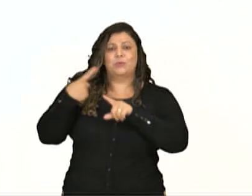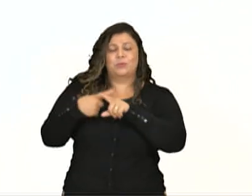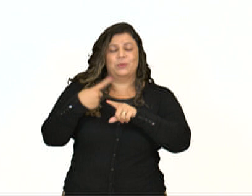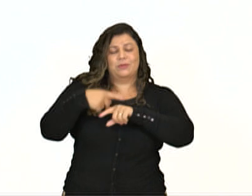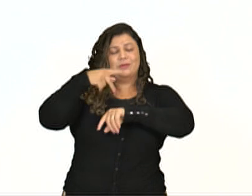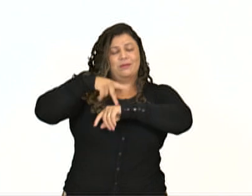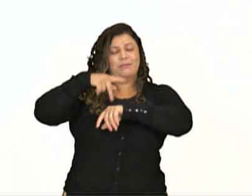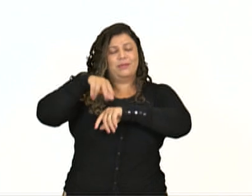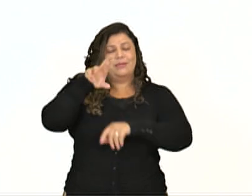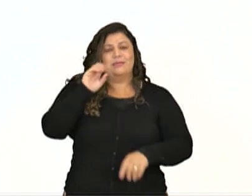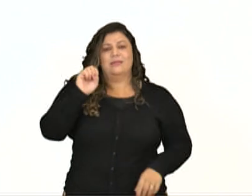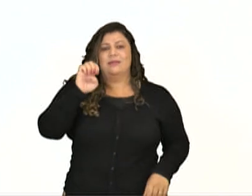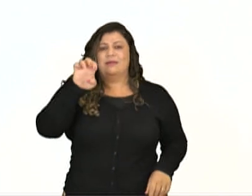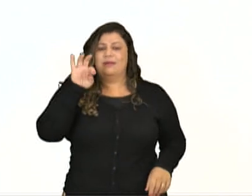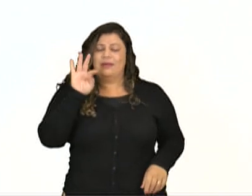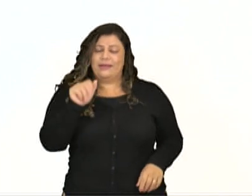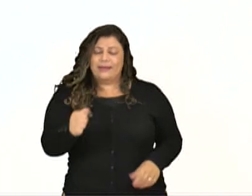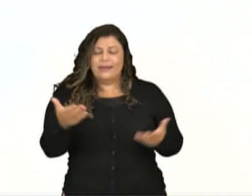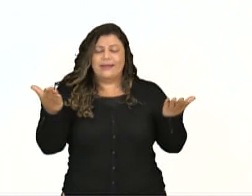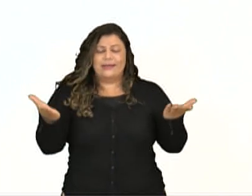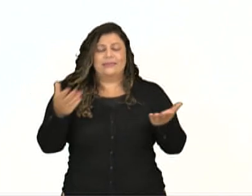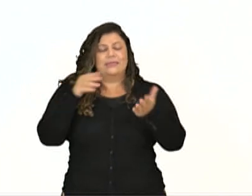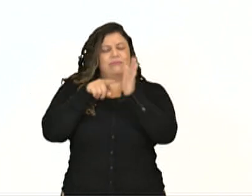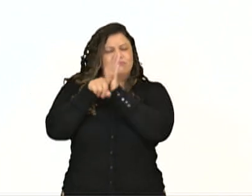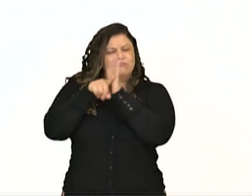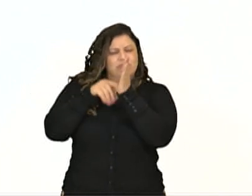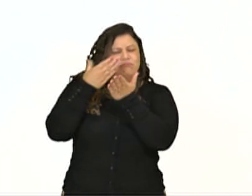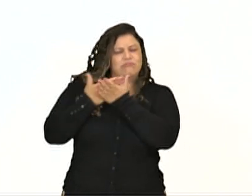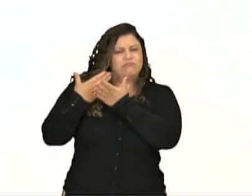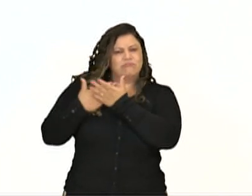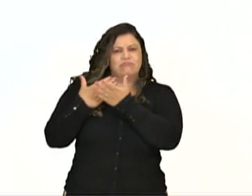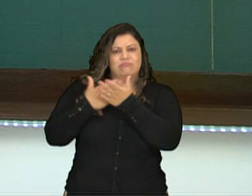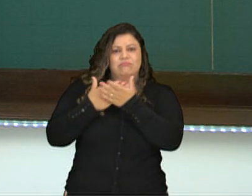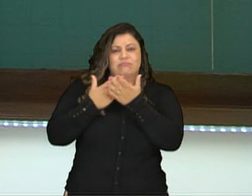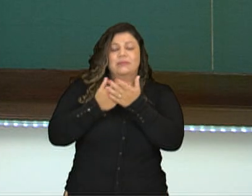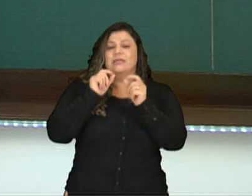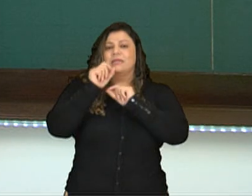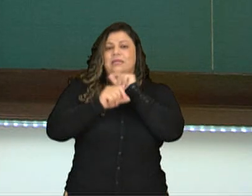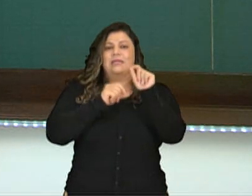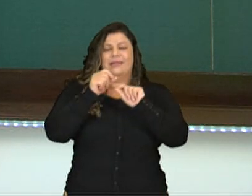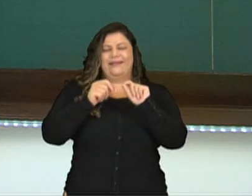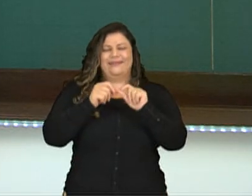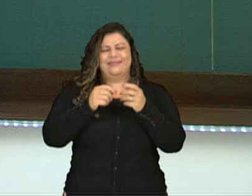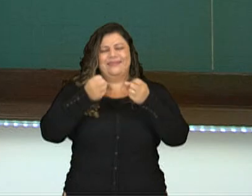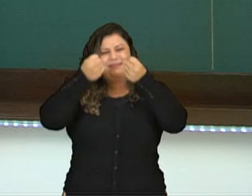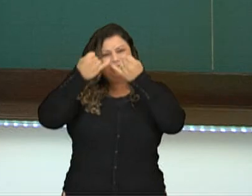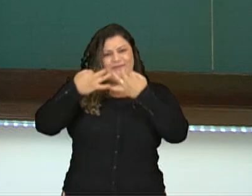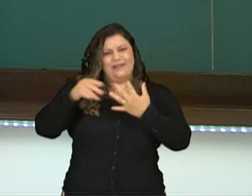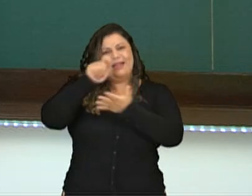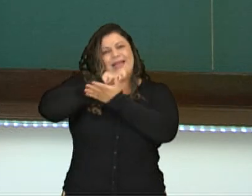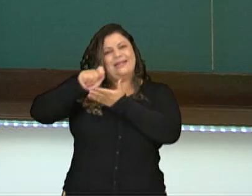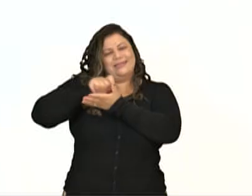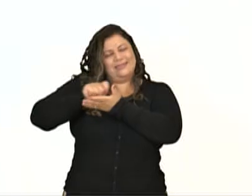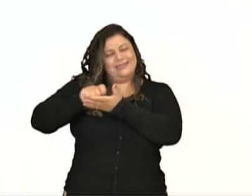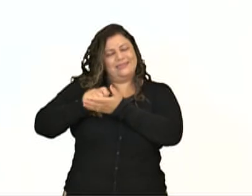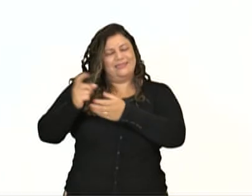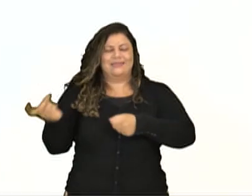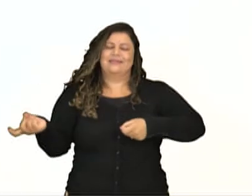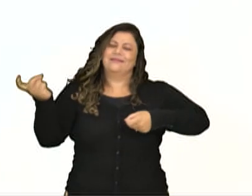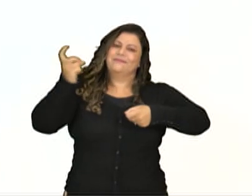de Roseta ajudou os estudiosos a decifrar a escrita egípcia hieróglifa. Daqui a pouquinho nós voltamos.